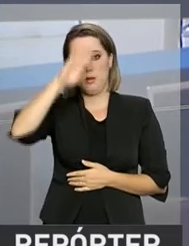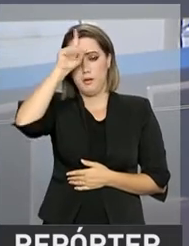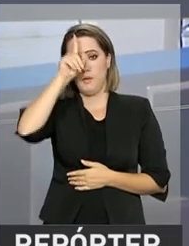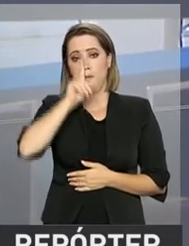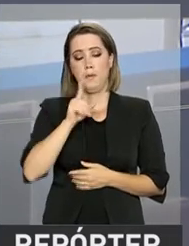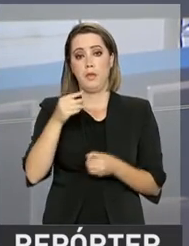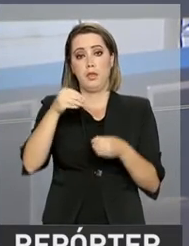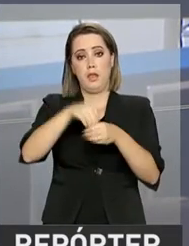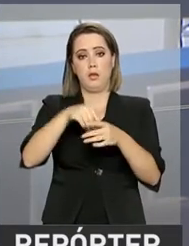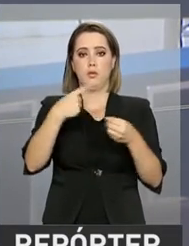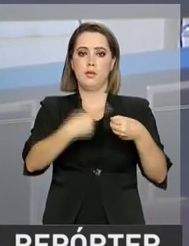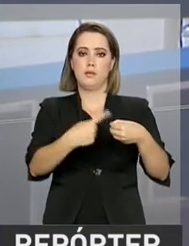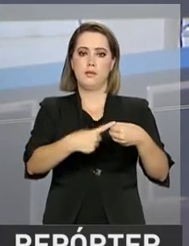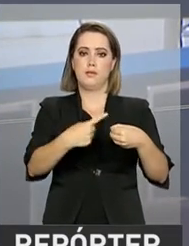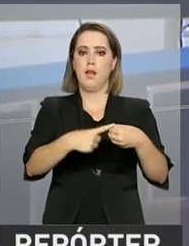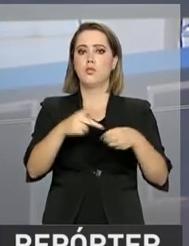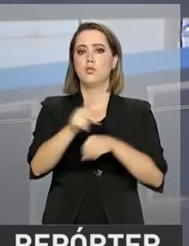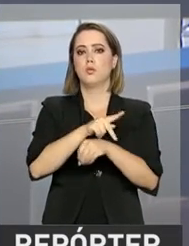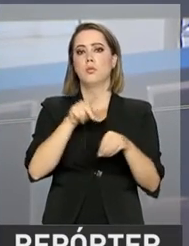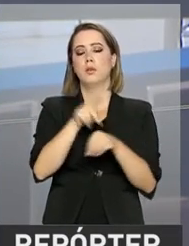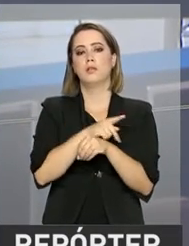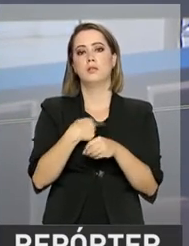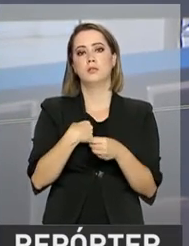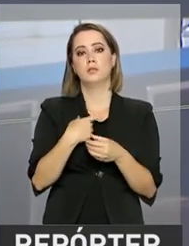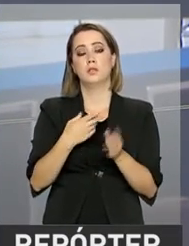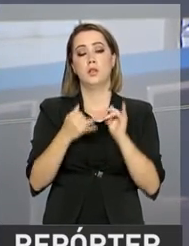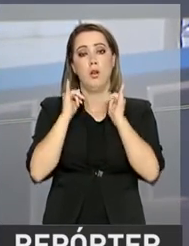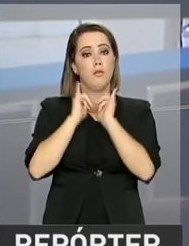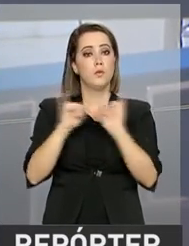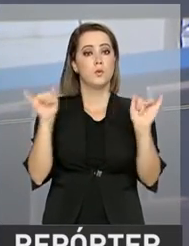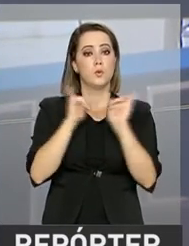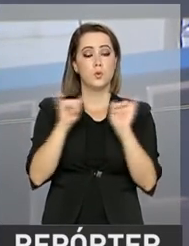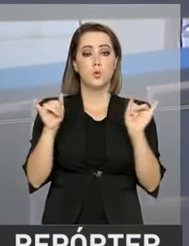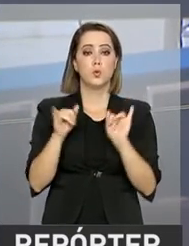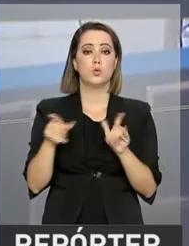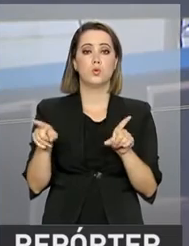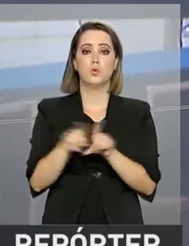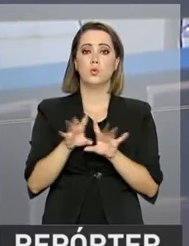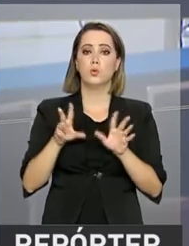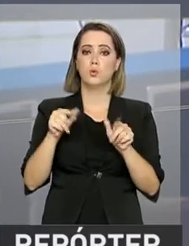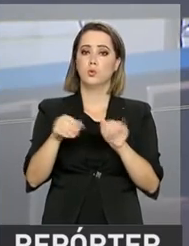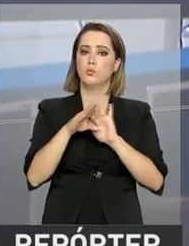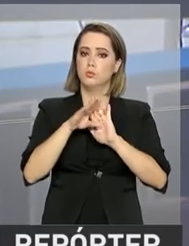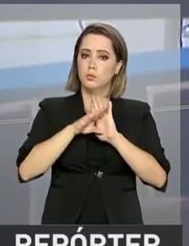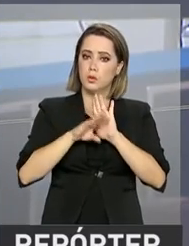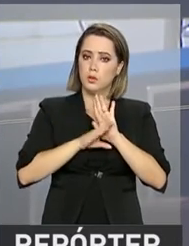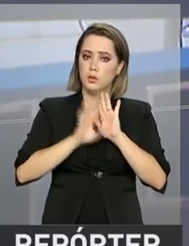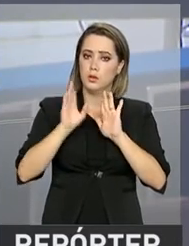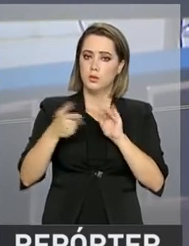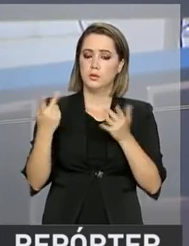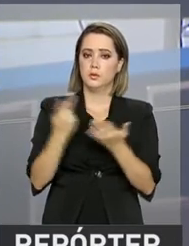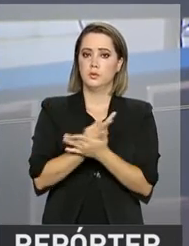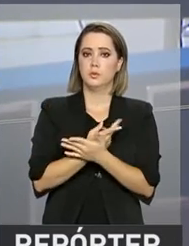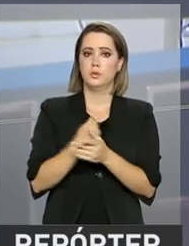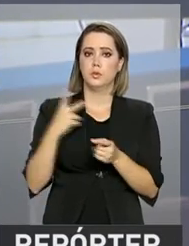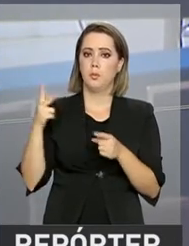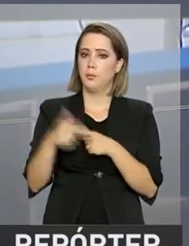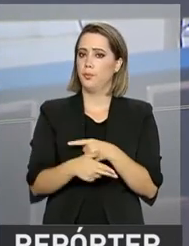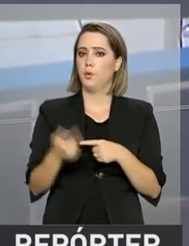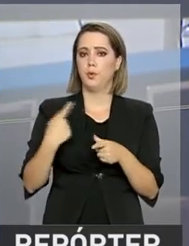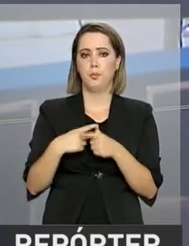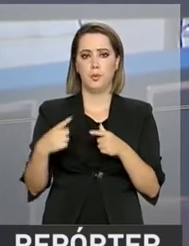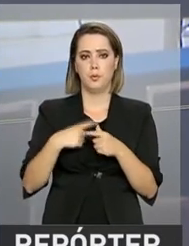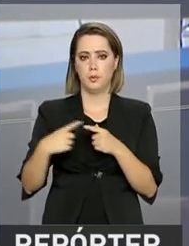na área urbana do país em nota o ministério da saúde diz que todas as medidas estão sendo tomadas para conter o